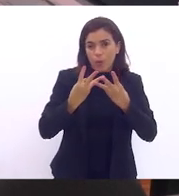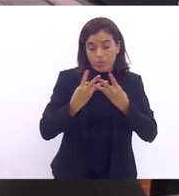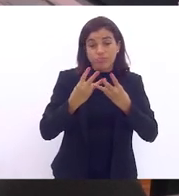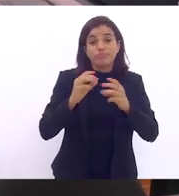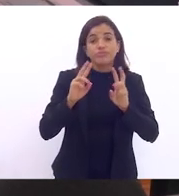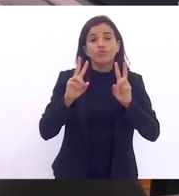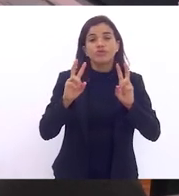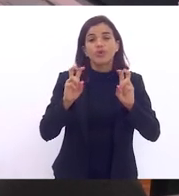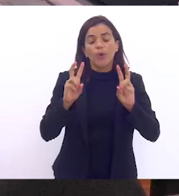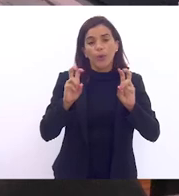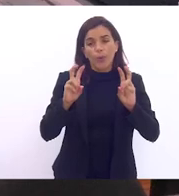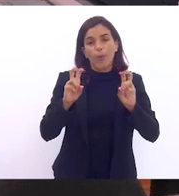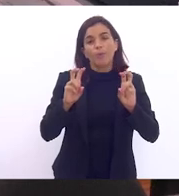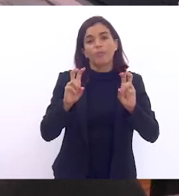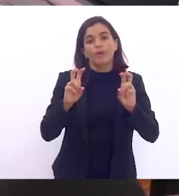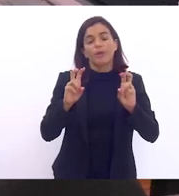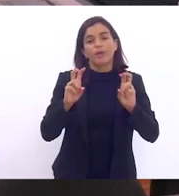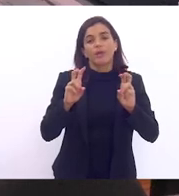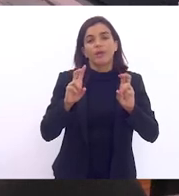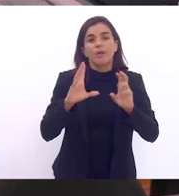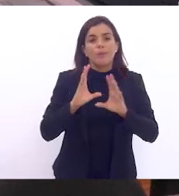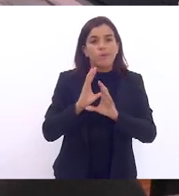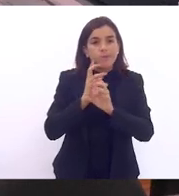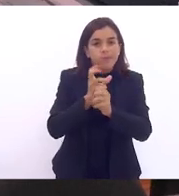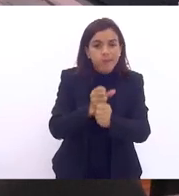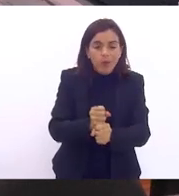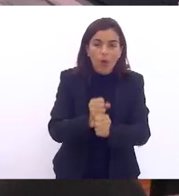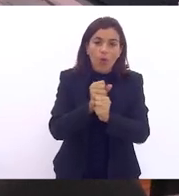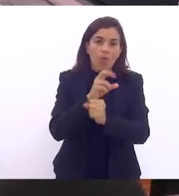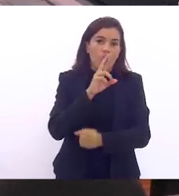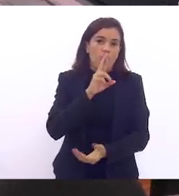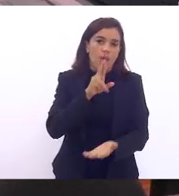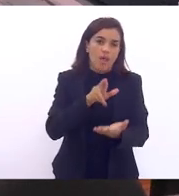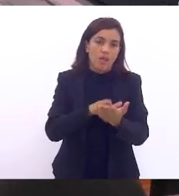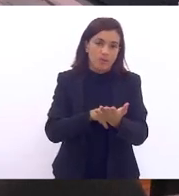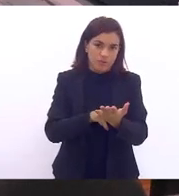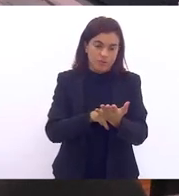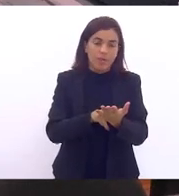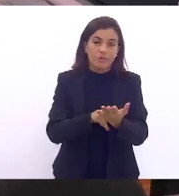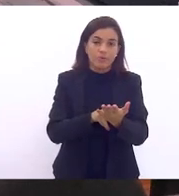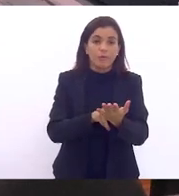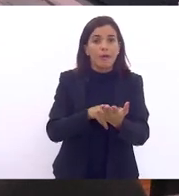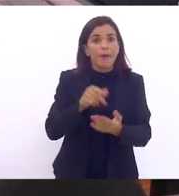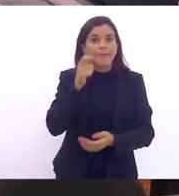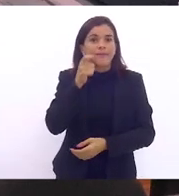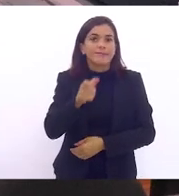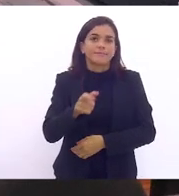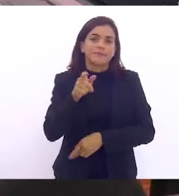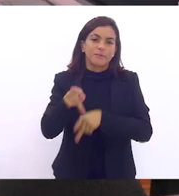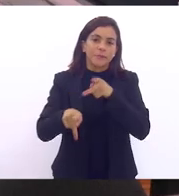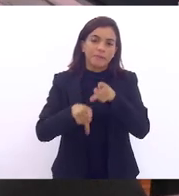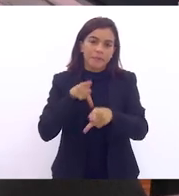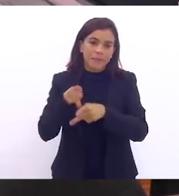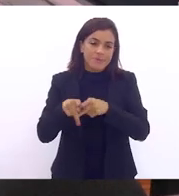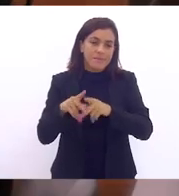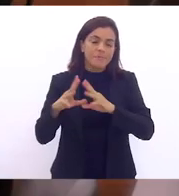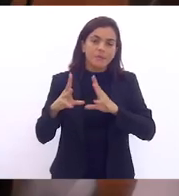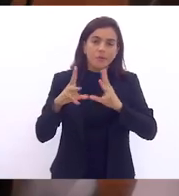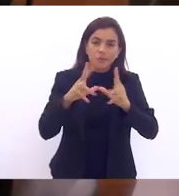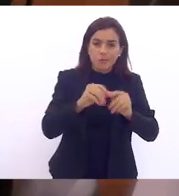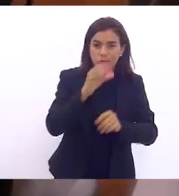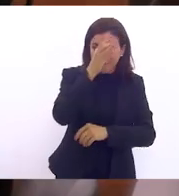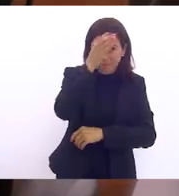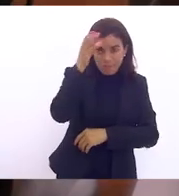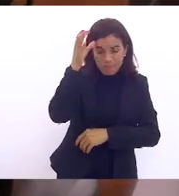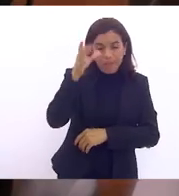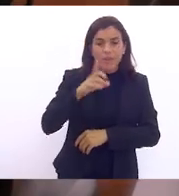apresentação dos se meses de resultado do freeflow que interess interessa obviamente para todos os cidadãos e pro pro setor como um todo e com a